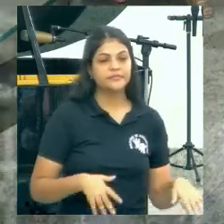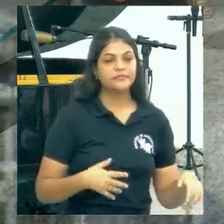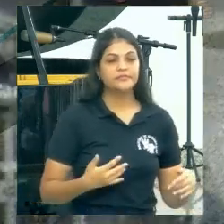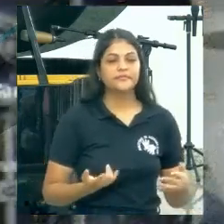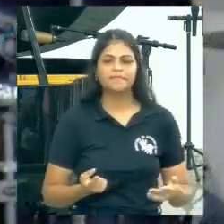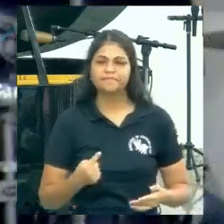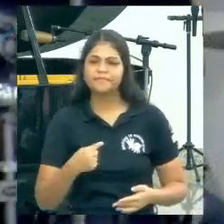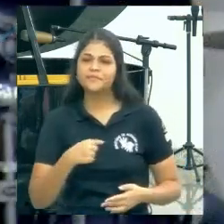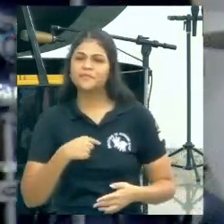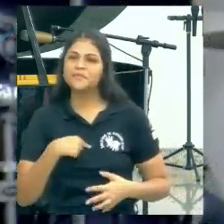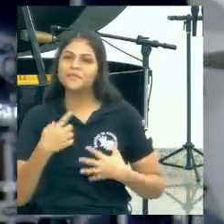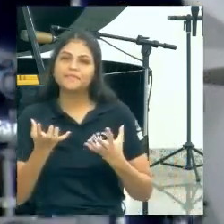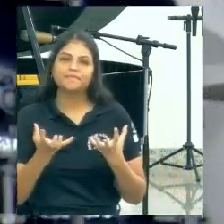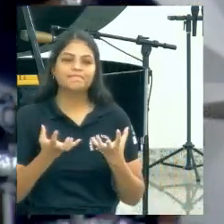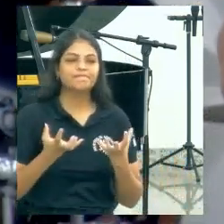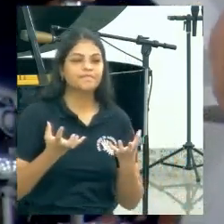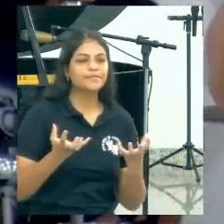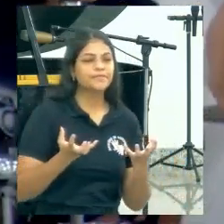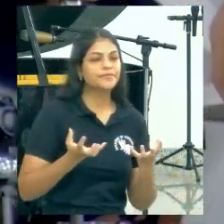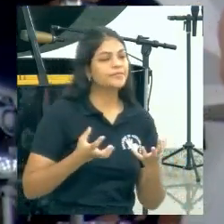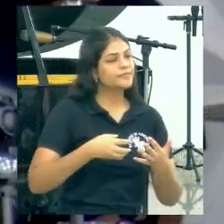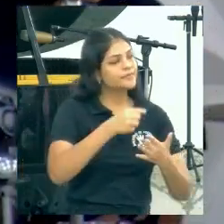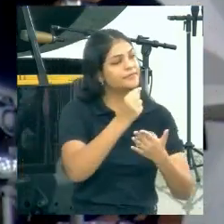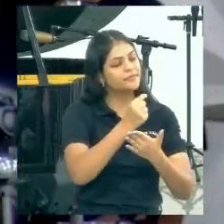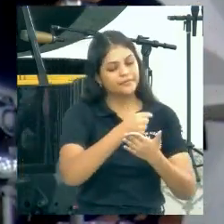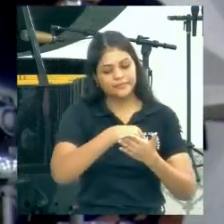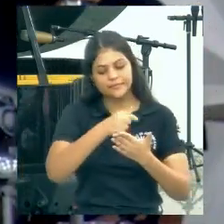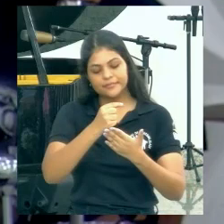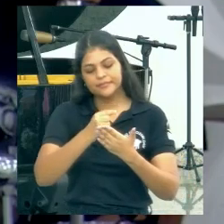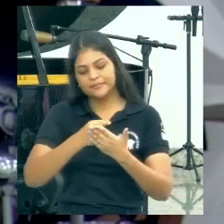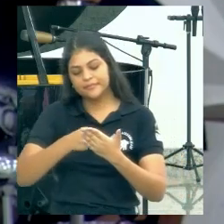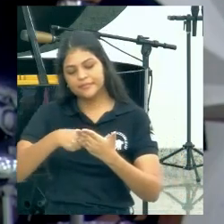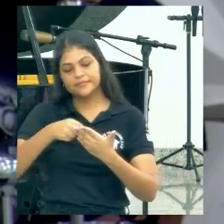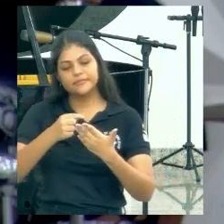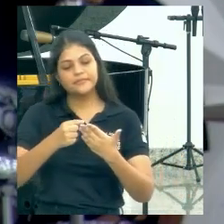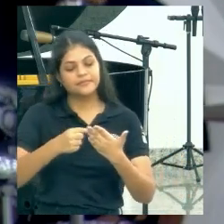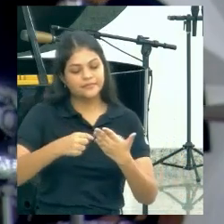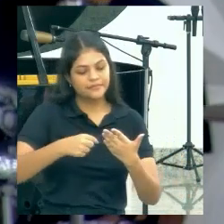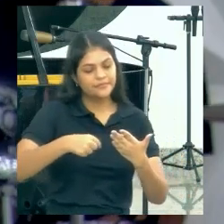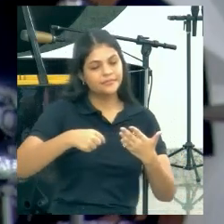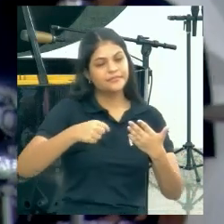Eu quero ser uma carta,